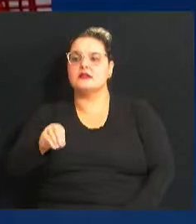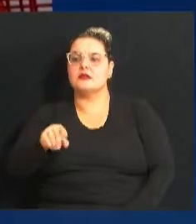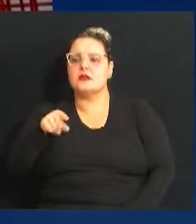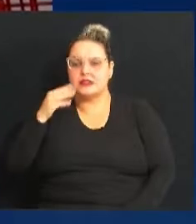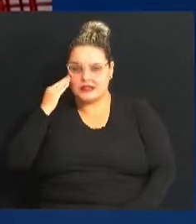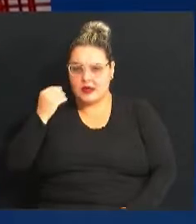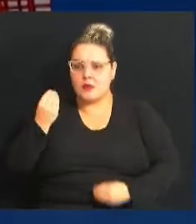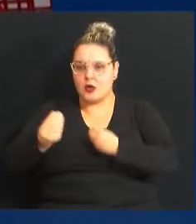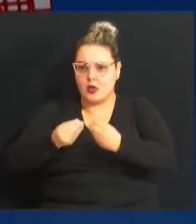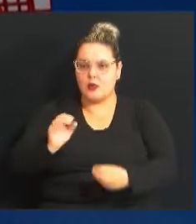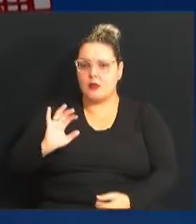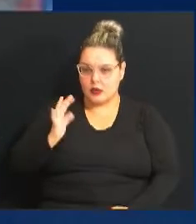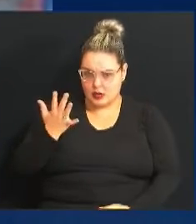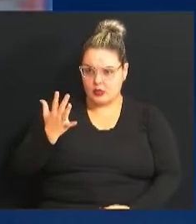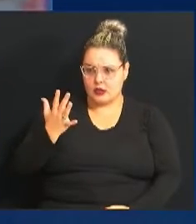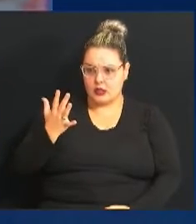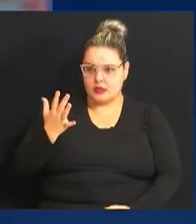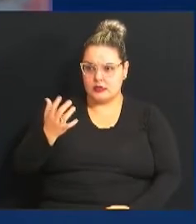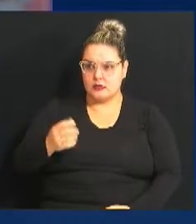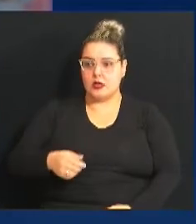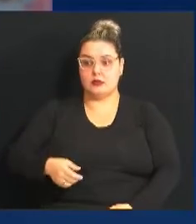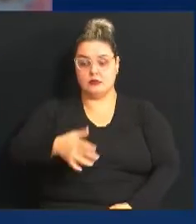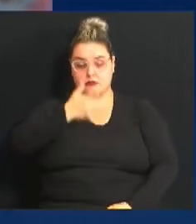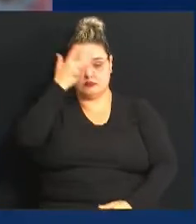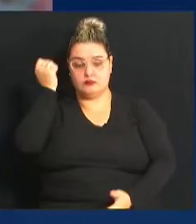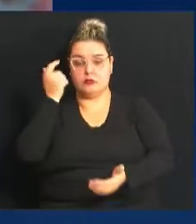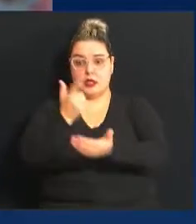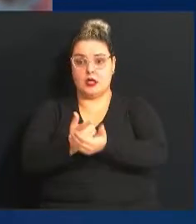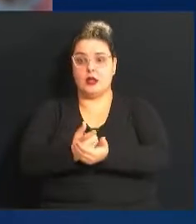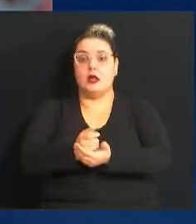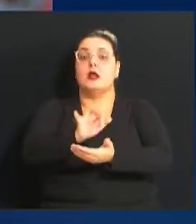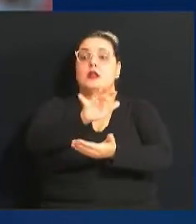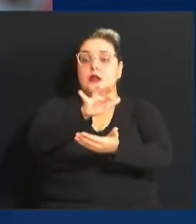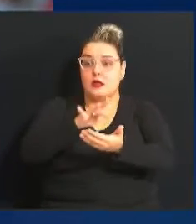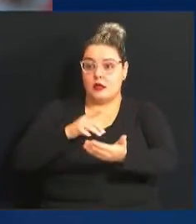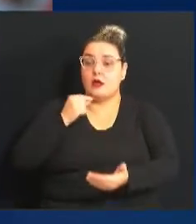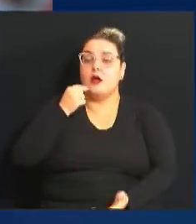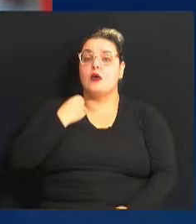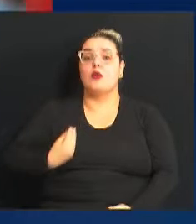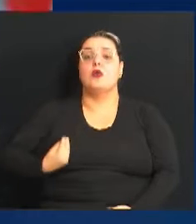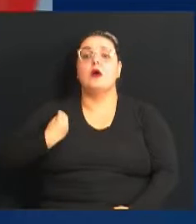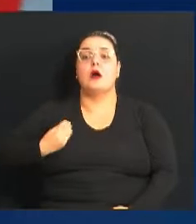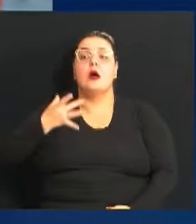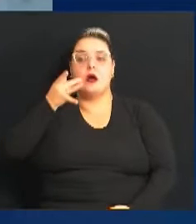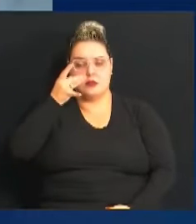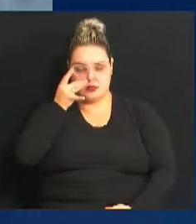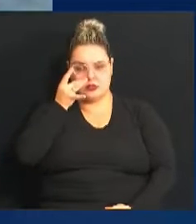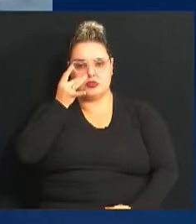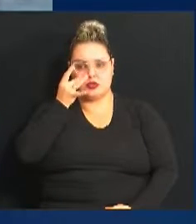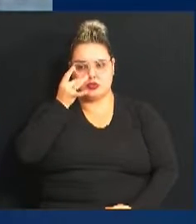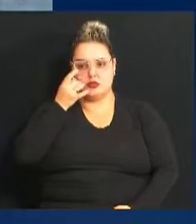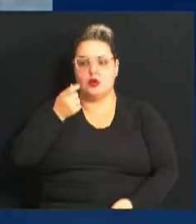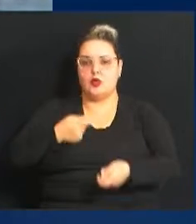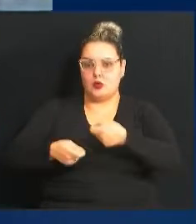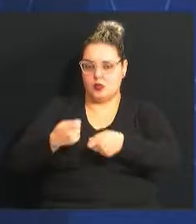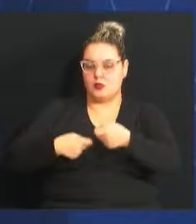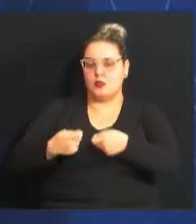ao consumidor amplo? O quadro Na Ponta do Lápis entrevista ao vivo um economista.